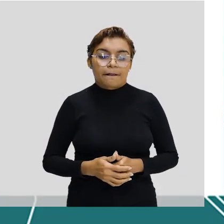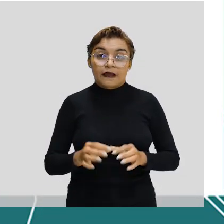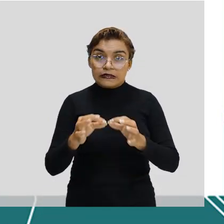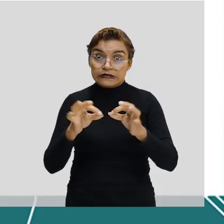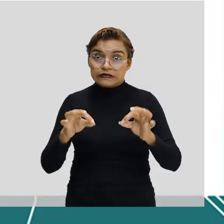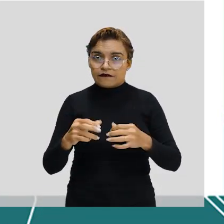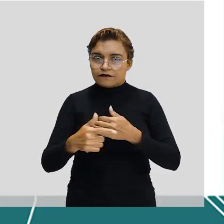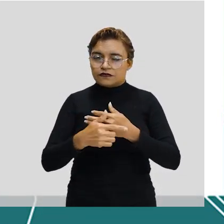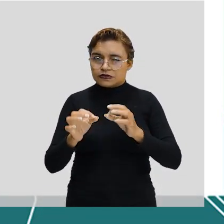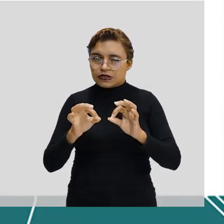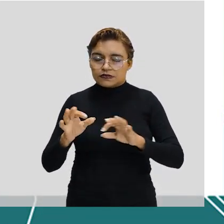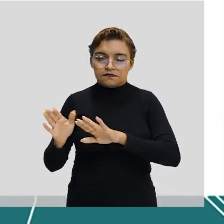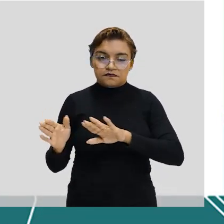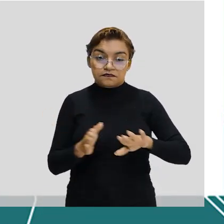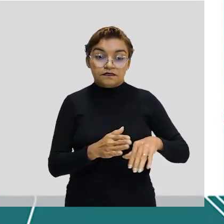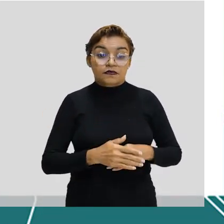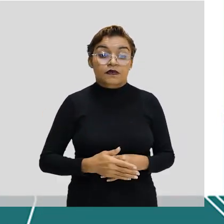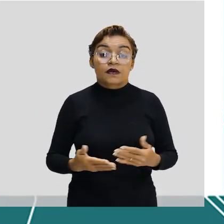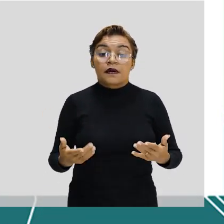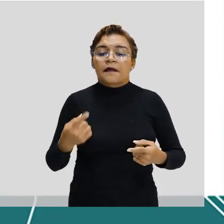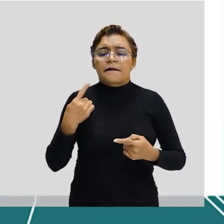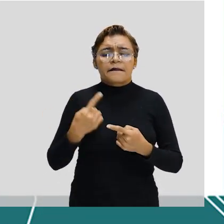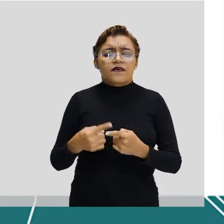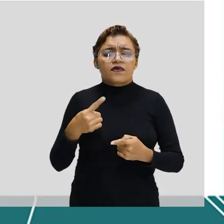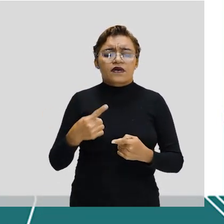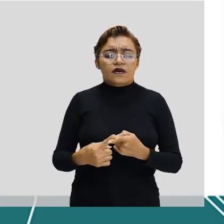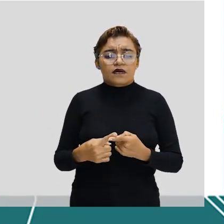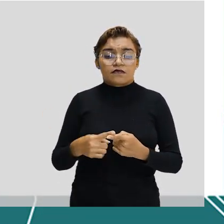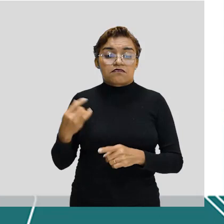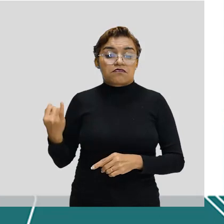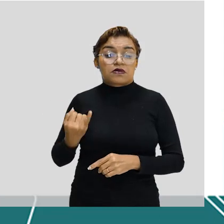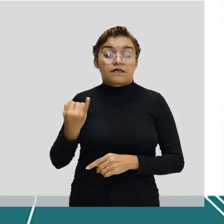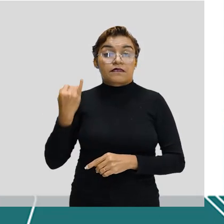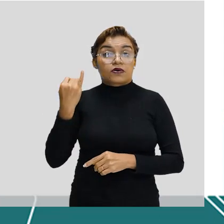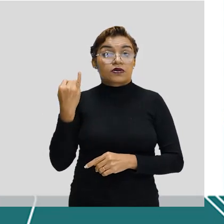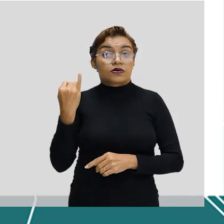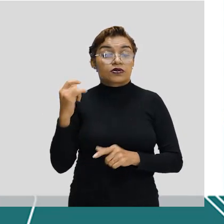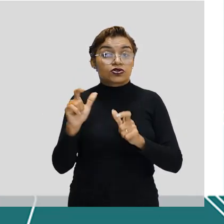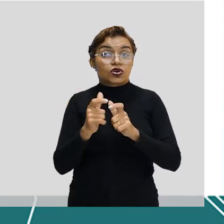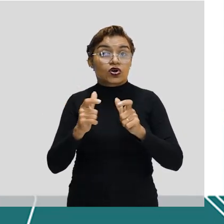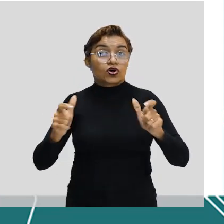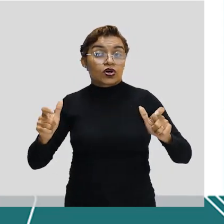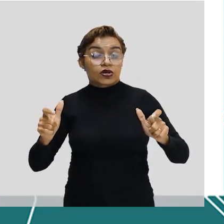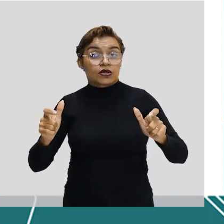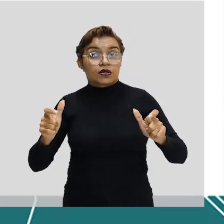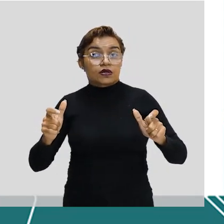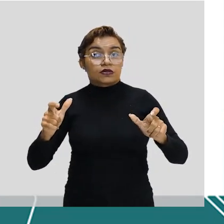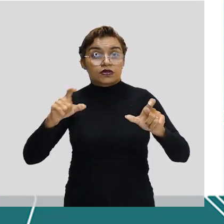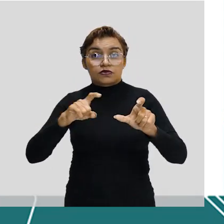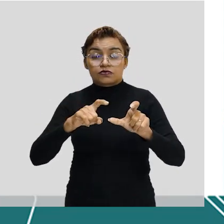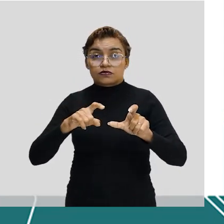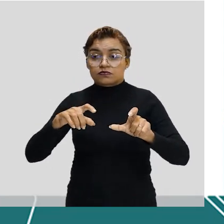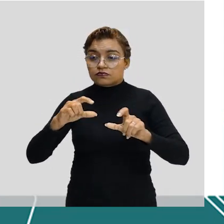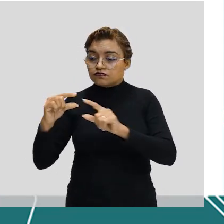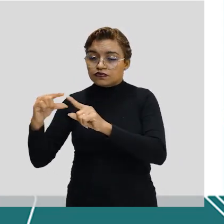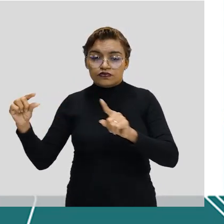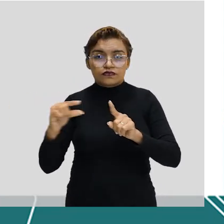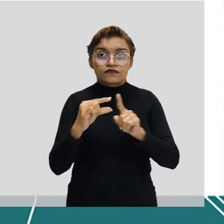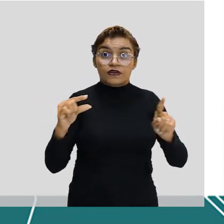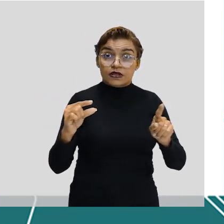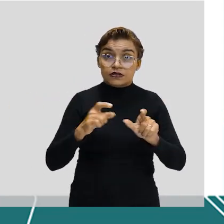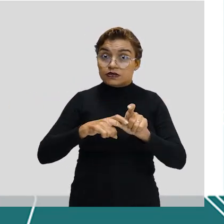Agora, por que é importante eu conhecer as orações coordenadas? Porque ela vai facilitar o nosso trabalho, tá